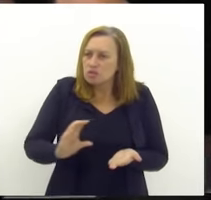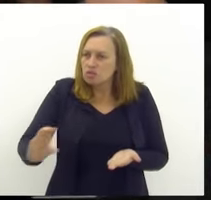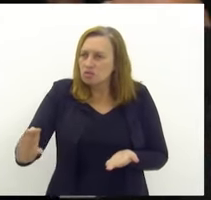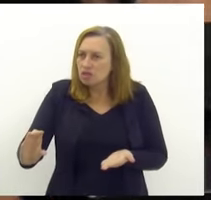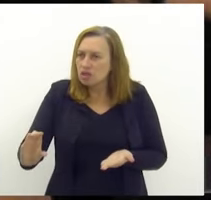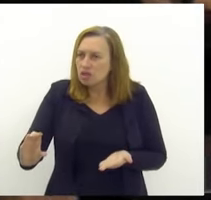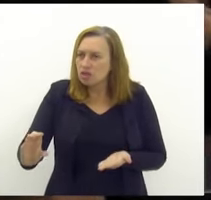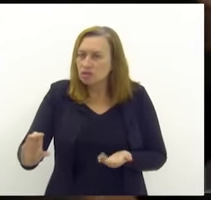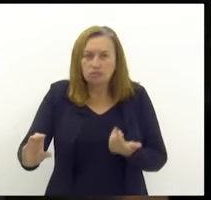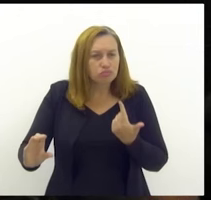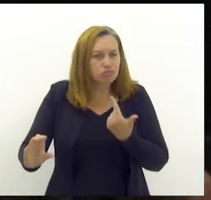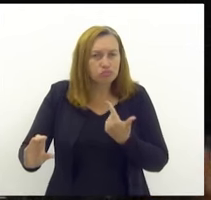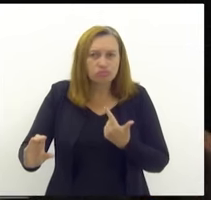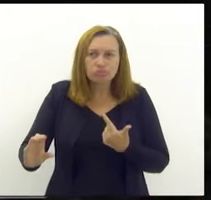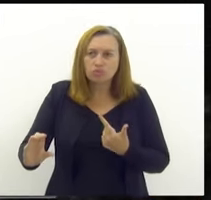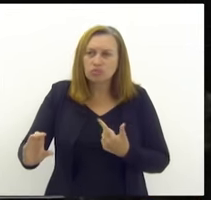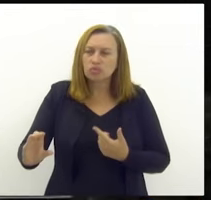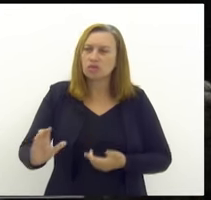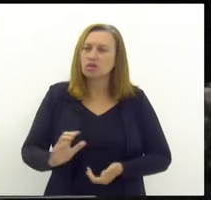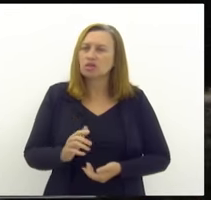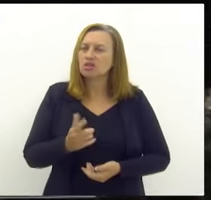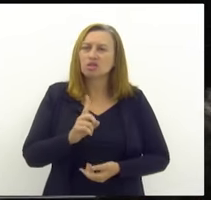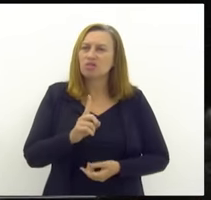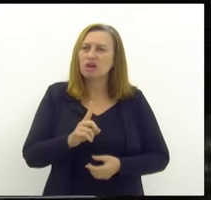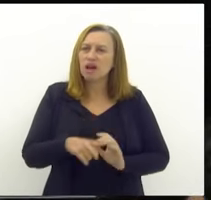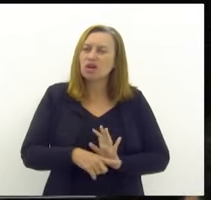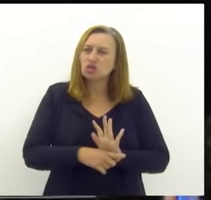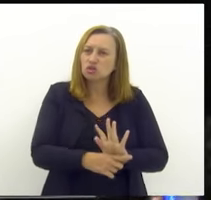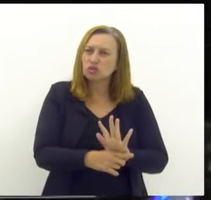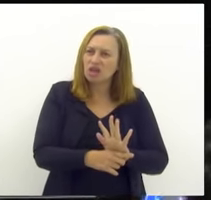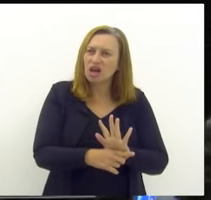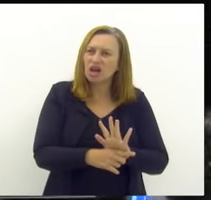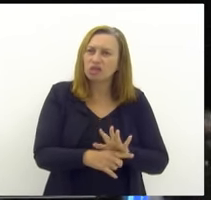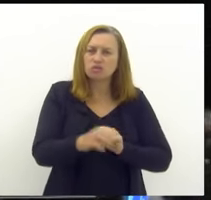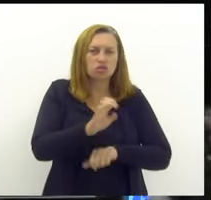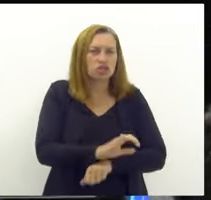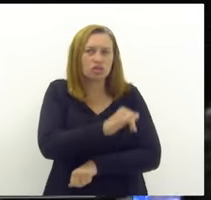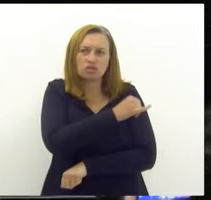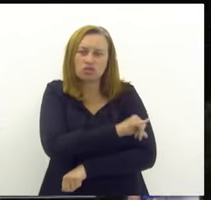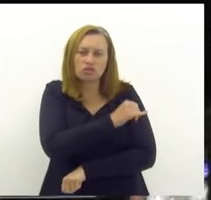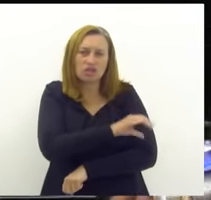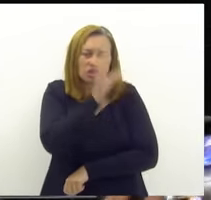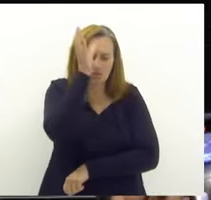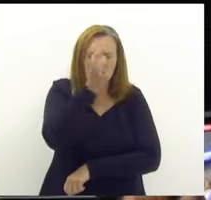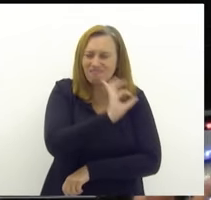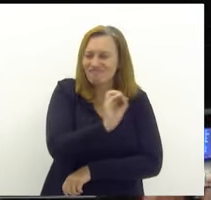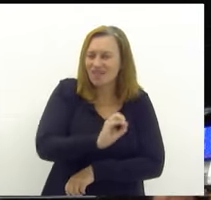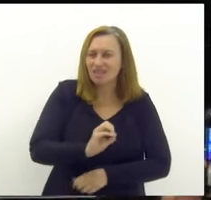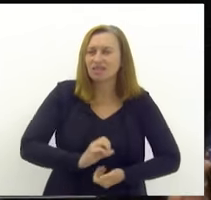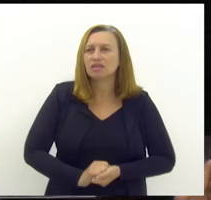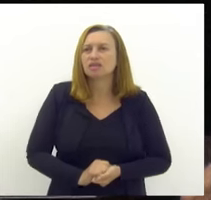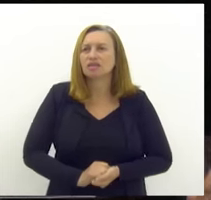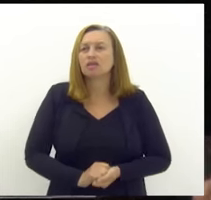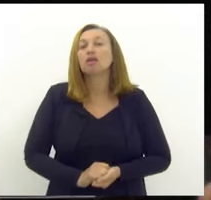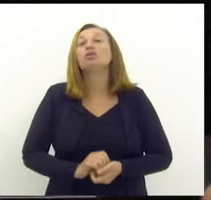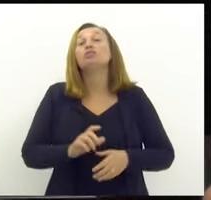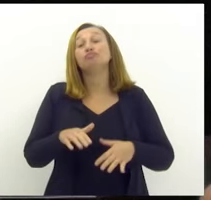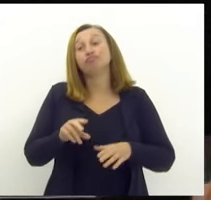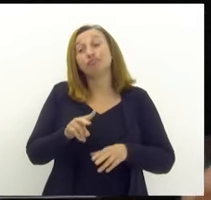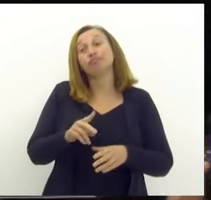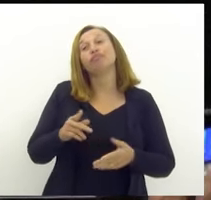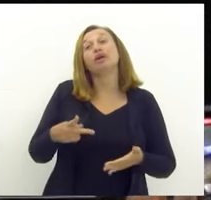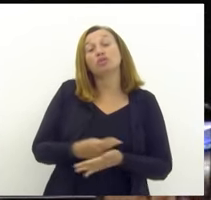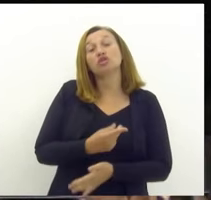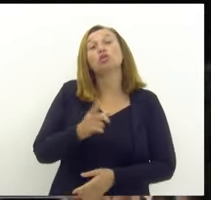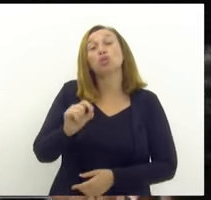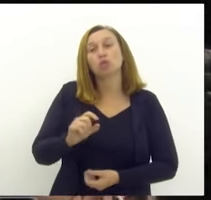tem não vai impactar o orçamento do Estado do Rio de Janeiro não vai resolver nenhum problema o que vai acontecer